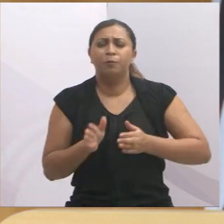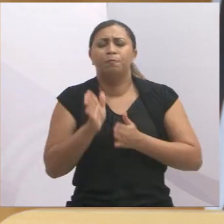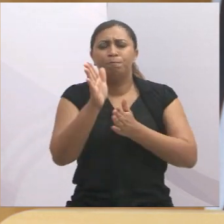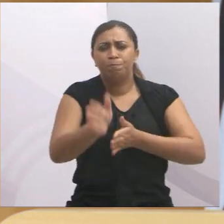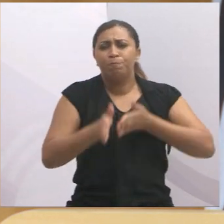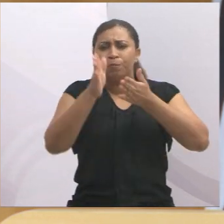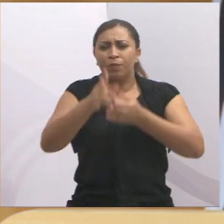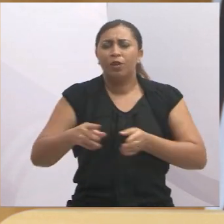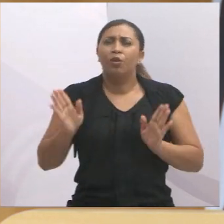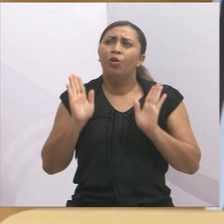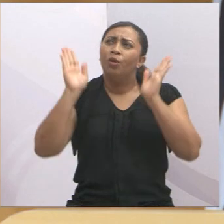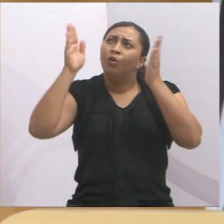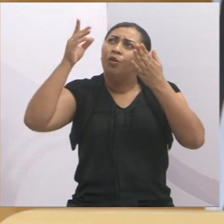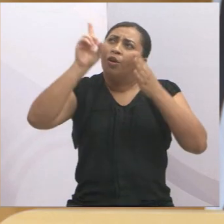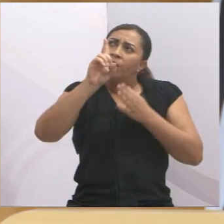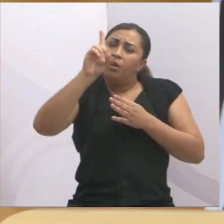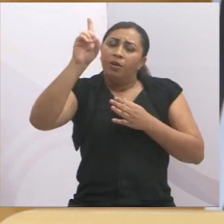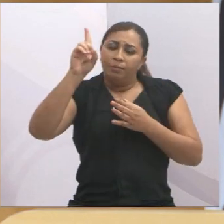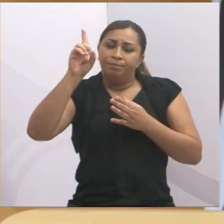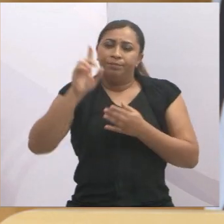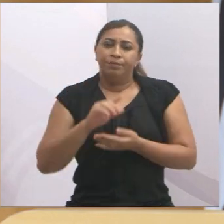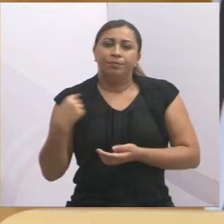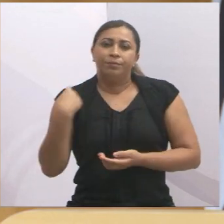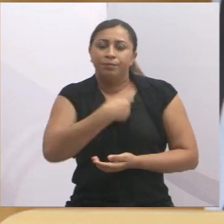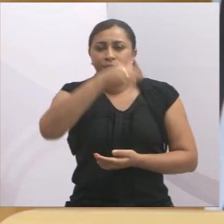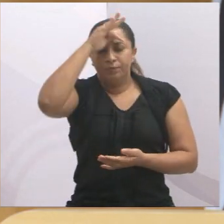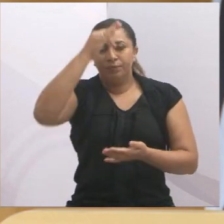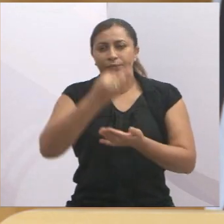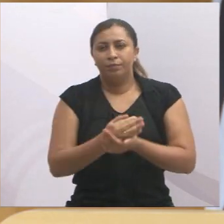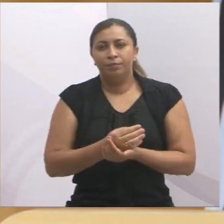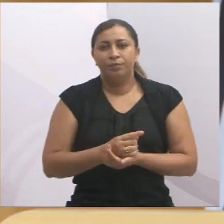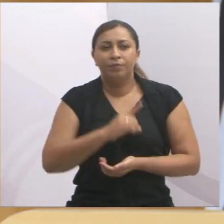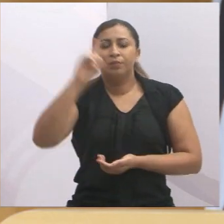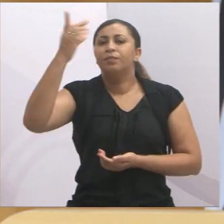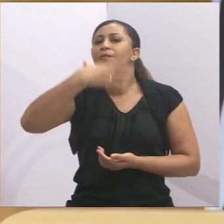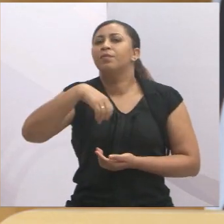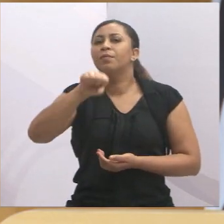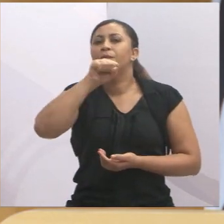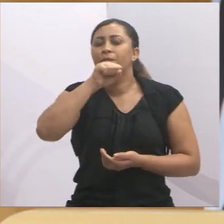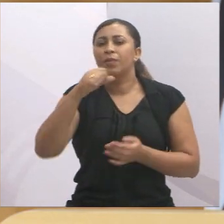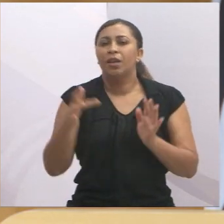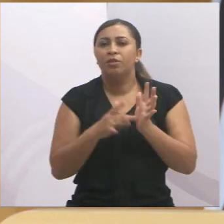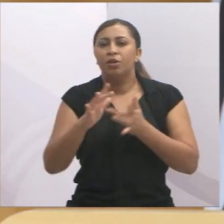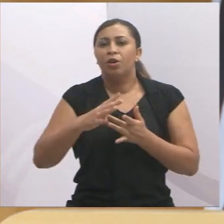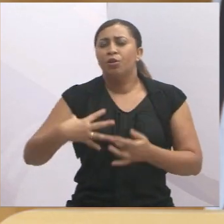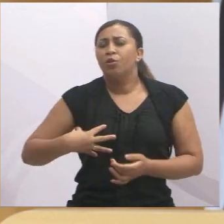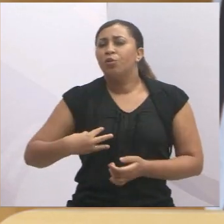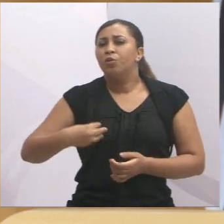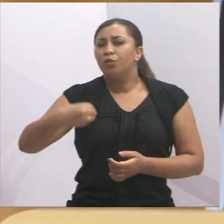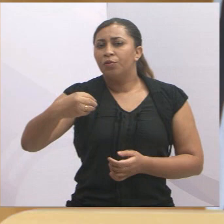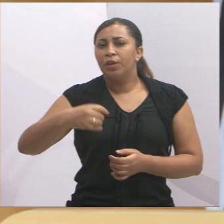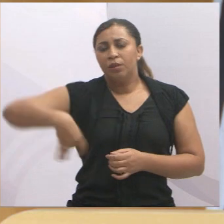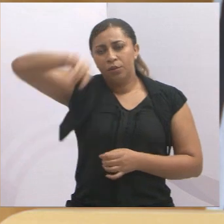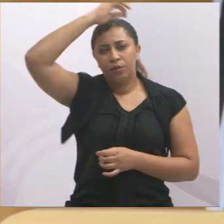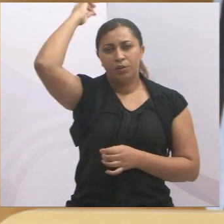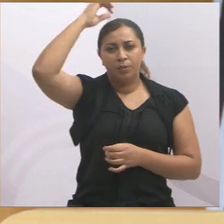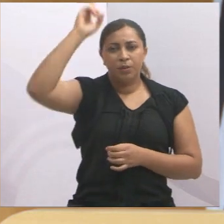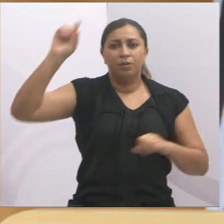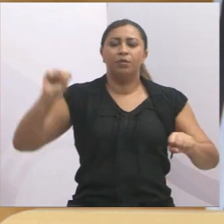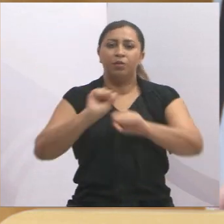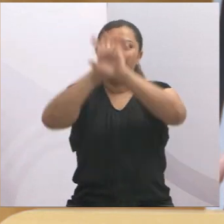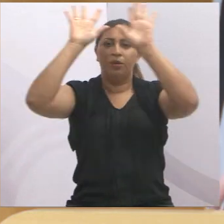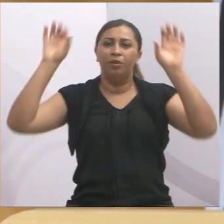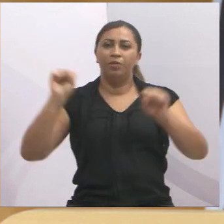olhando para Jesus, o consumador e autor da nossa fé. A Deus, Pai, a Jesus, seu Filho, ao Espírito Santo,